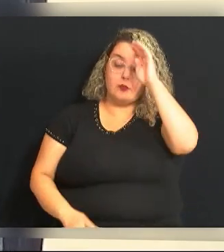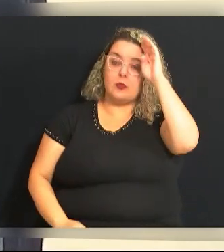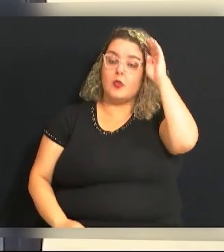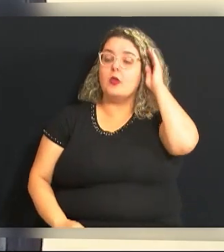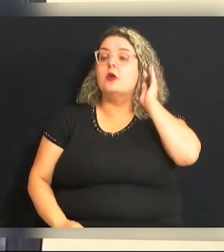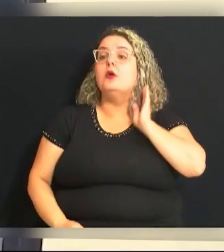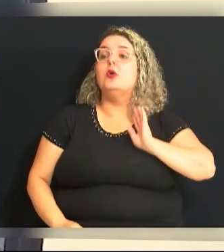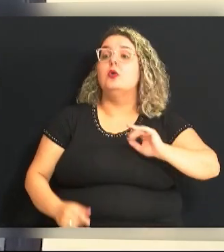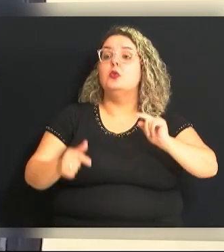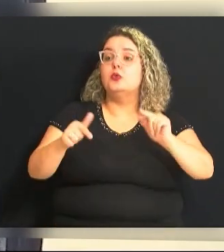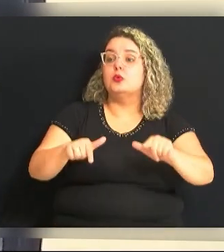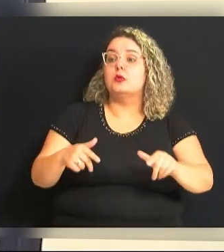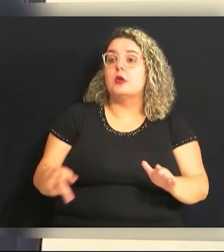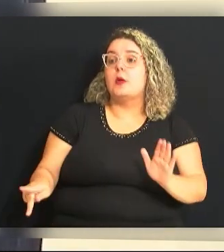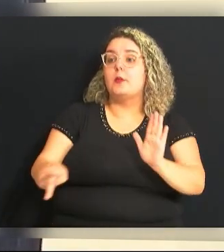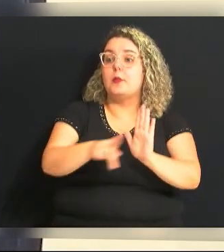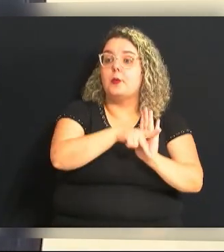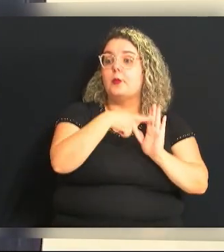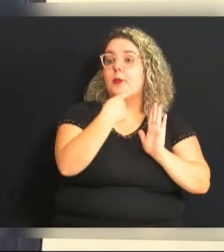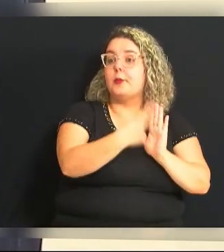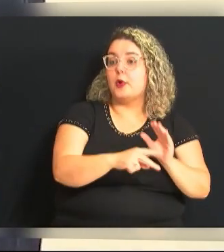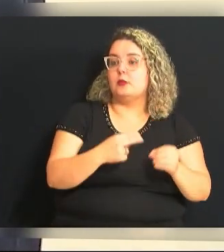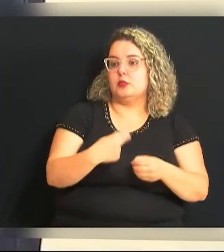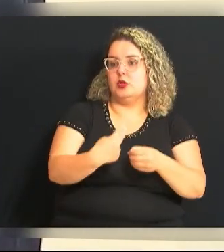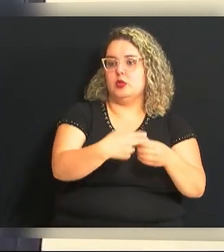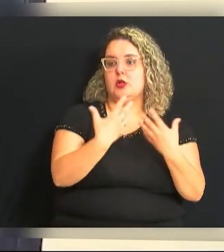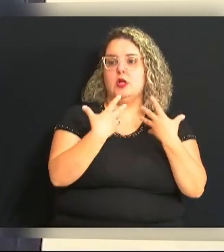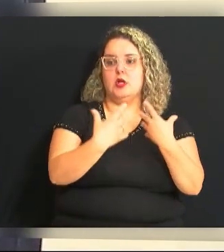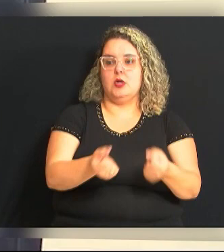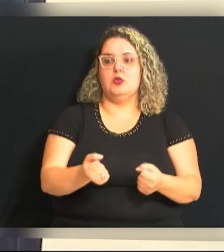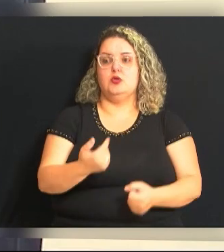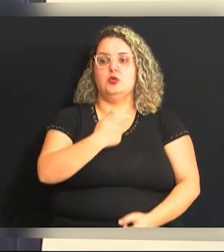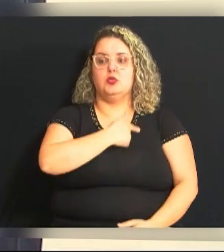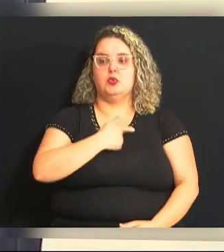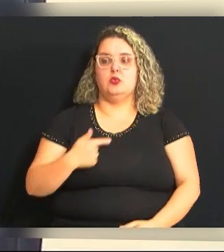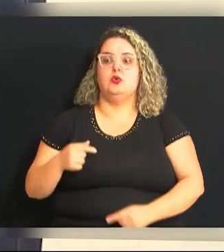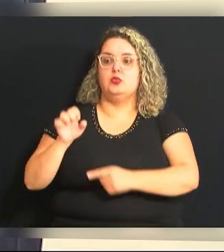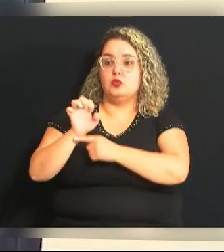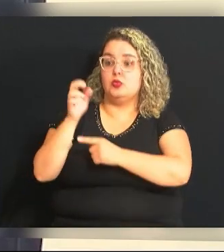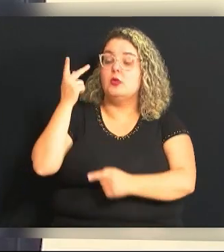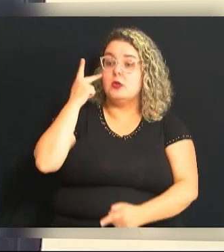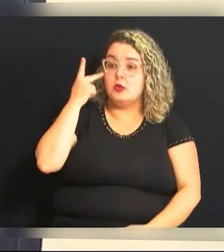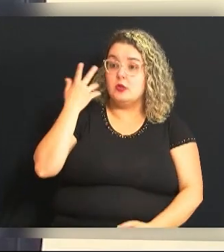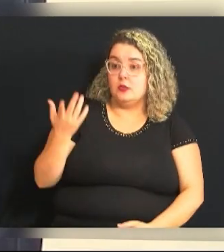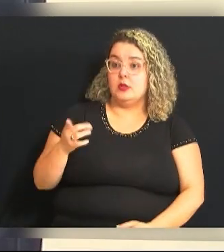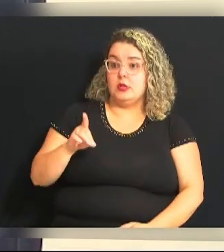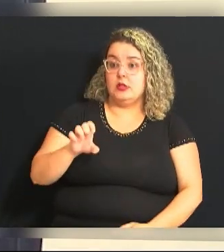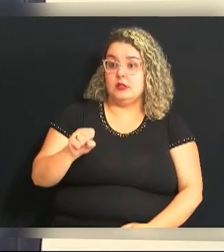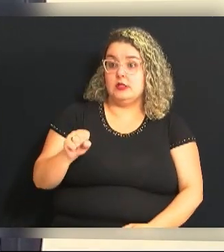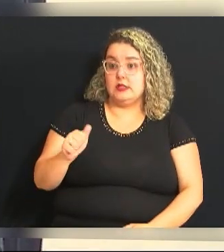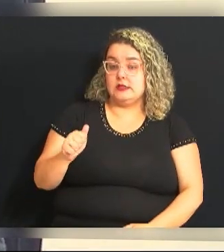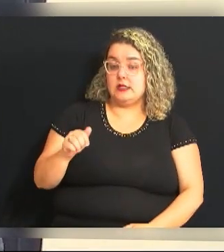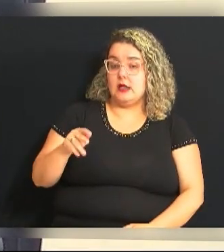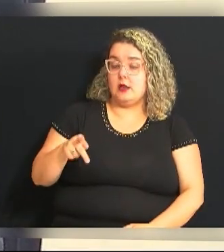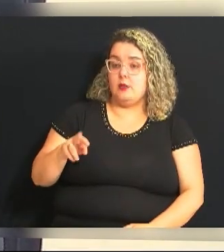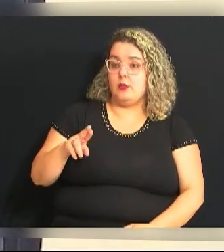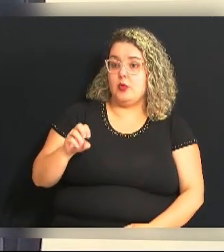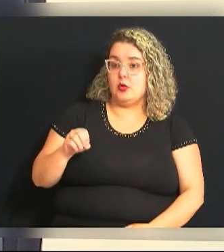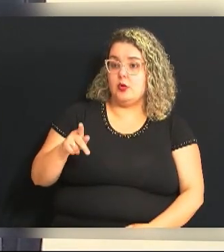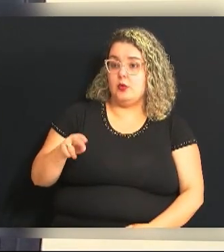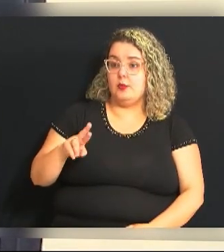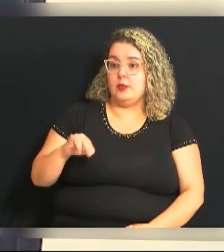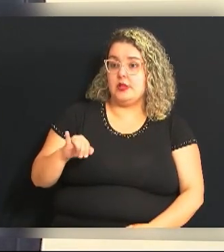Aquele espaço, ele pertence à Unicamp porque foi recebido do governo do estado de São Paulo em desapropriação. Ou seja,